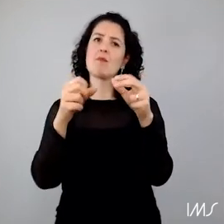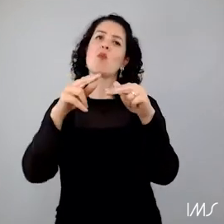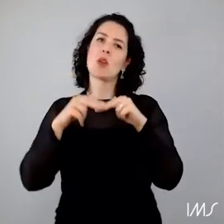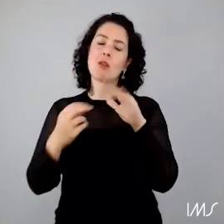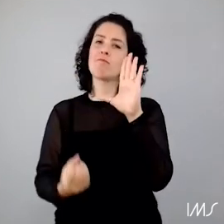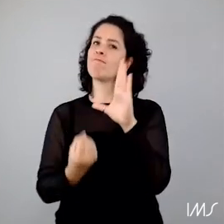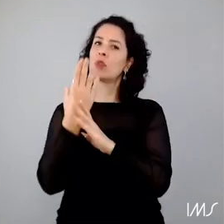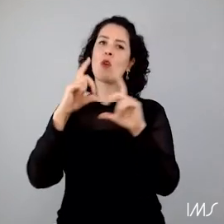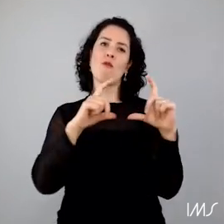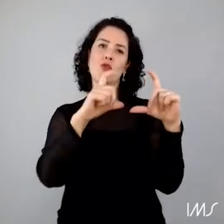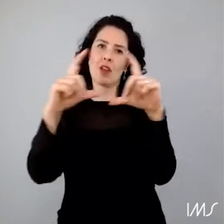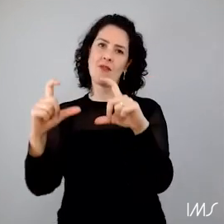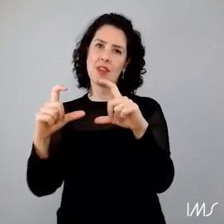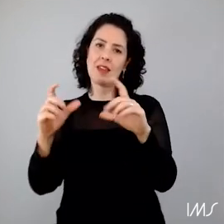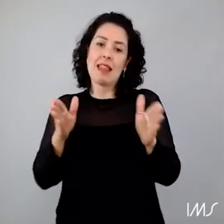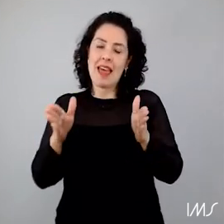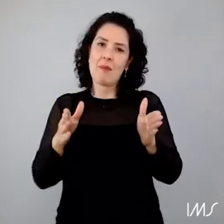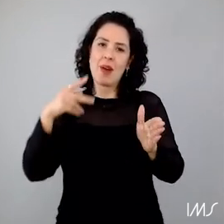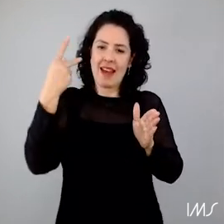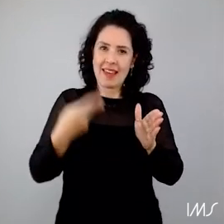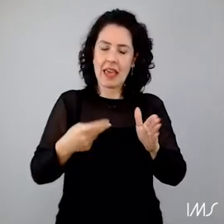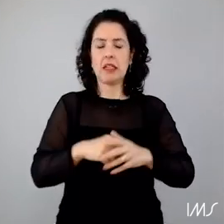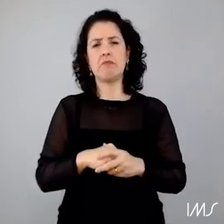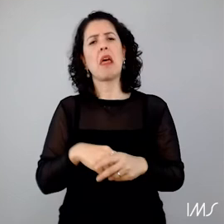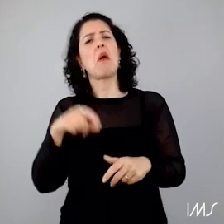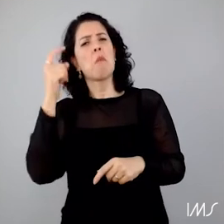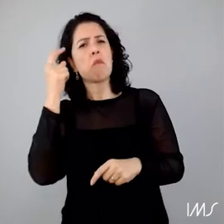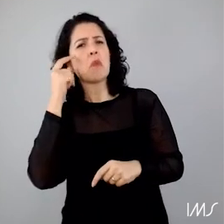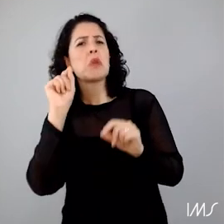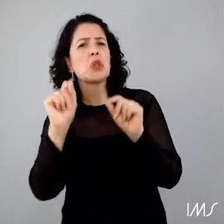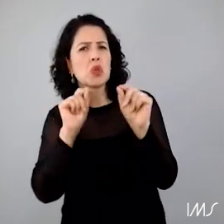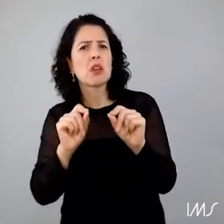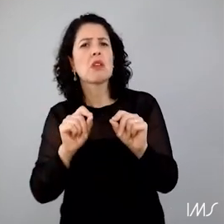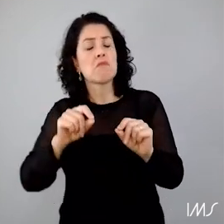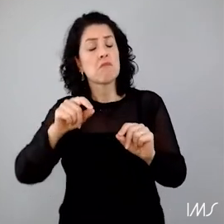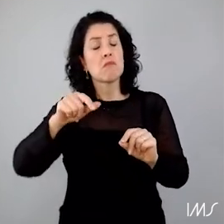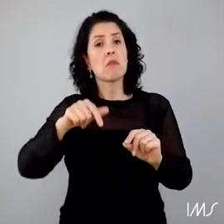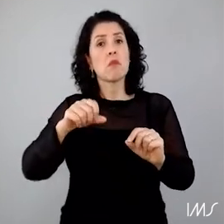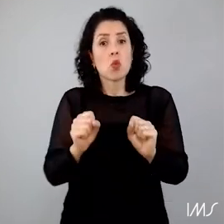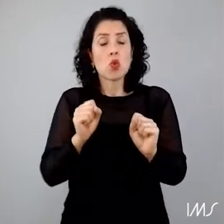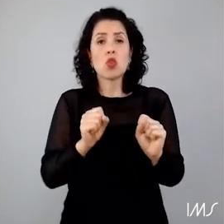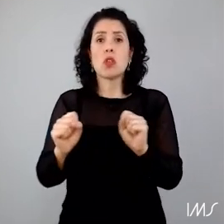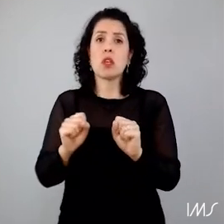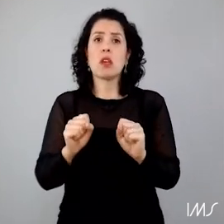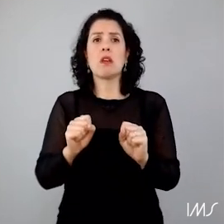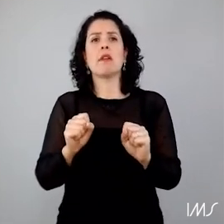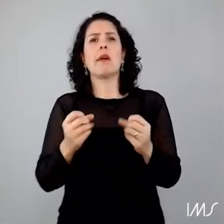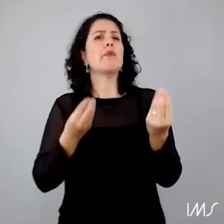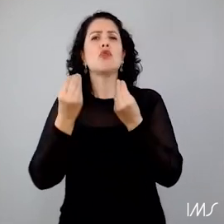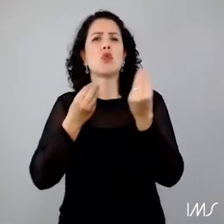momento, naquele estágio em que se encontrava o conhecimento, o que levou à